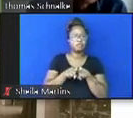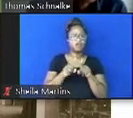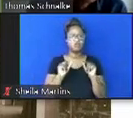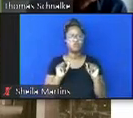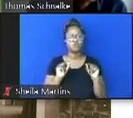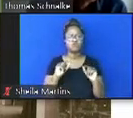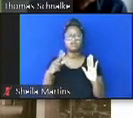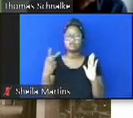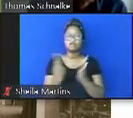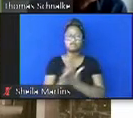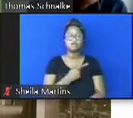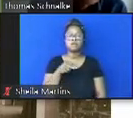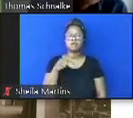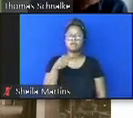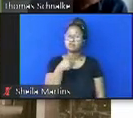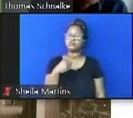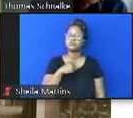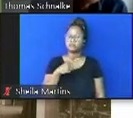tinha essa